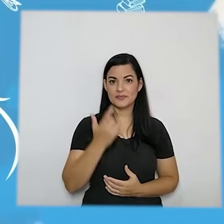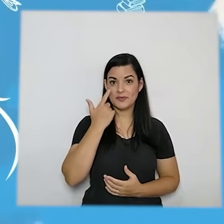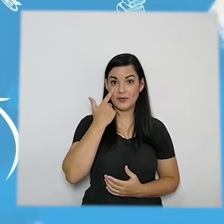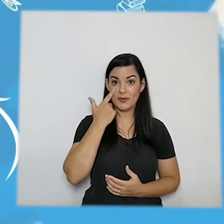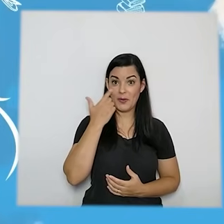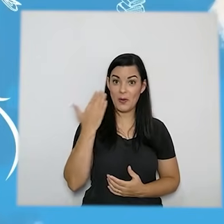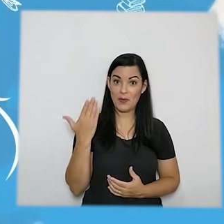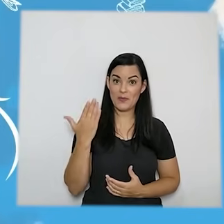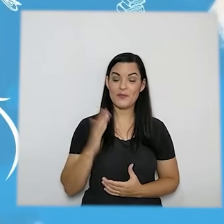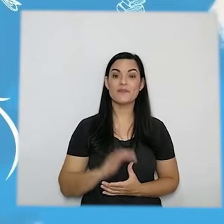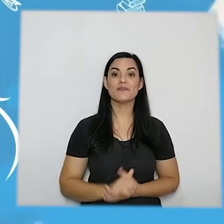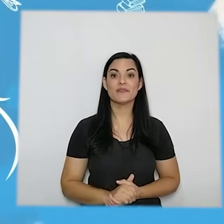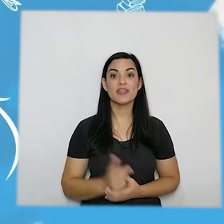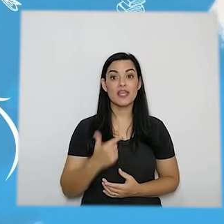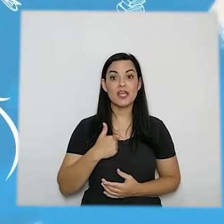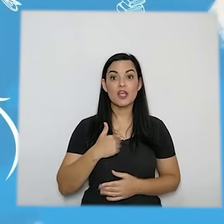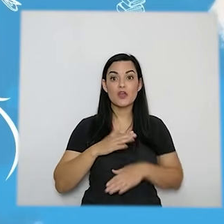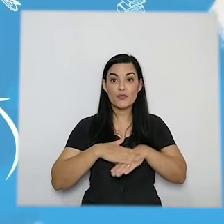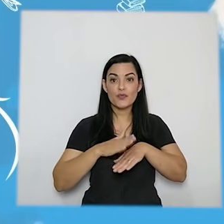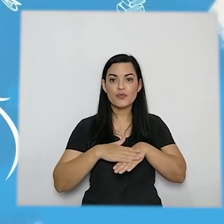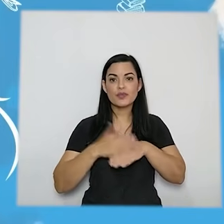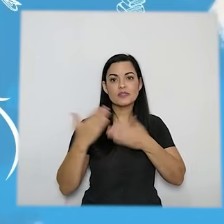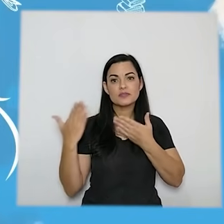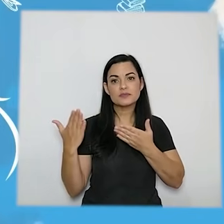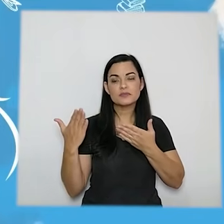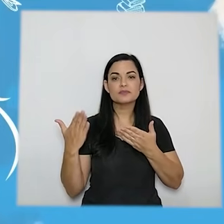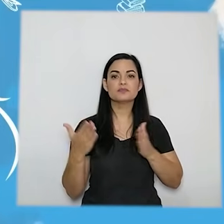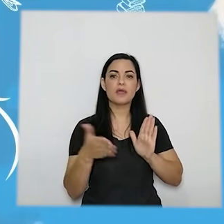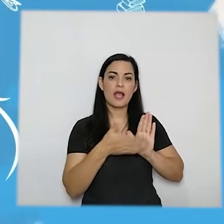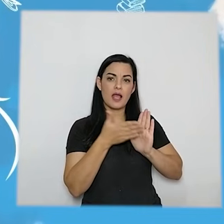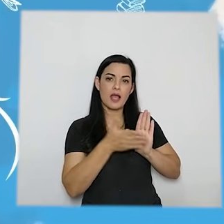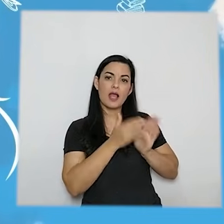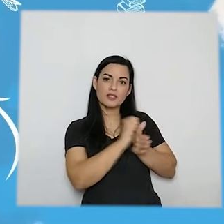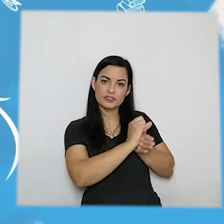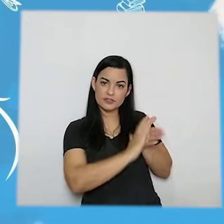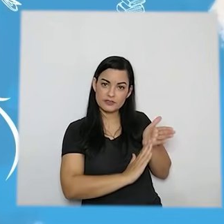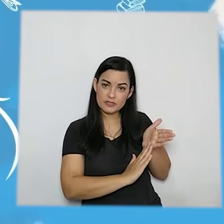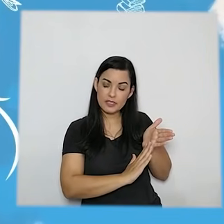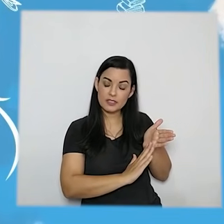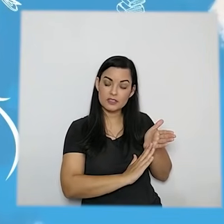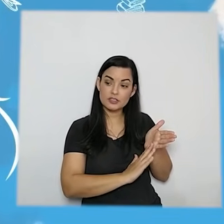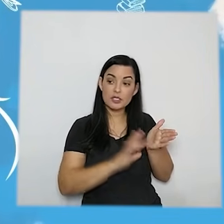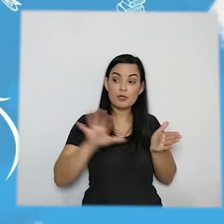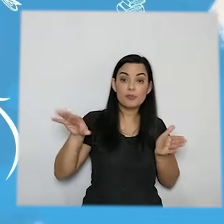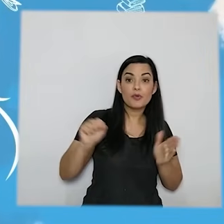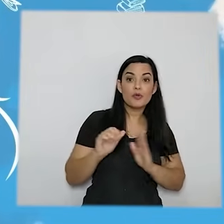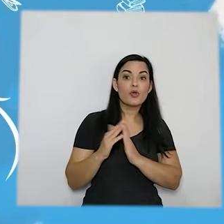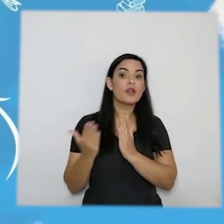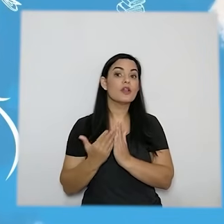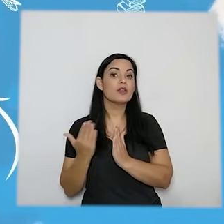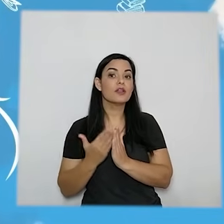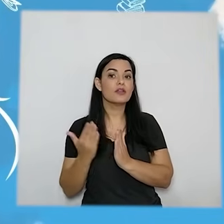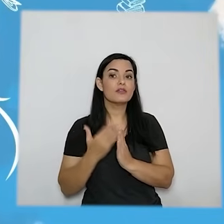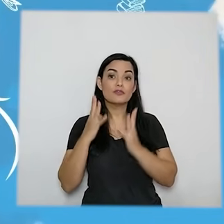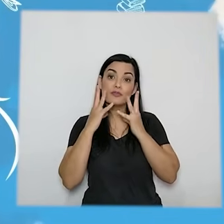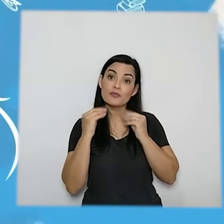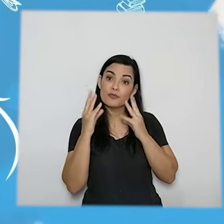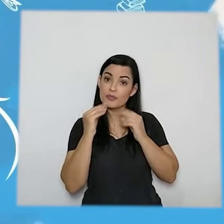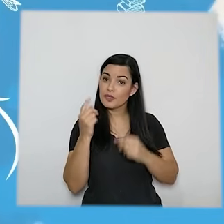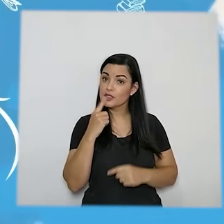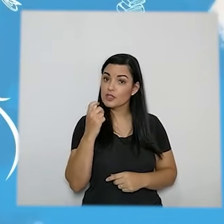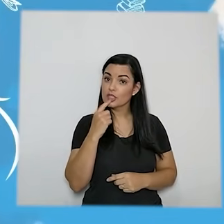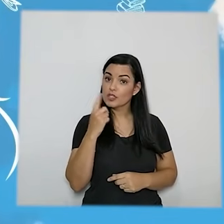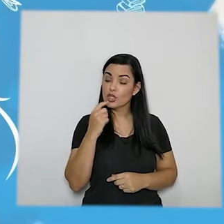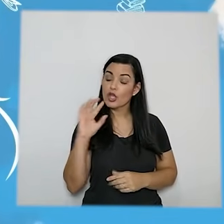só. A Pro construiu uma proposta aqui com base no livro do Medonho e está colocando aqui